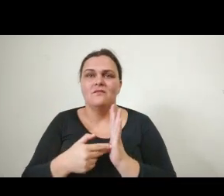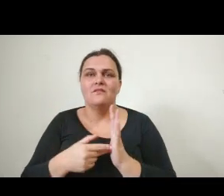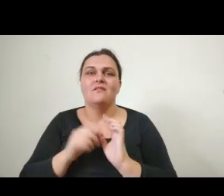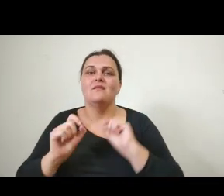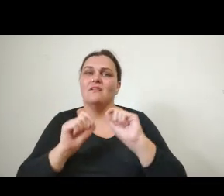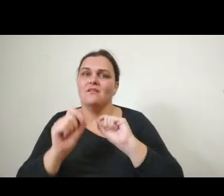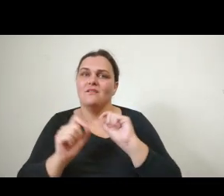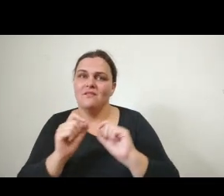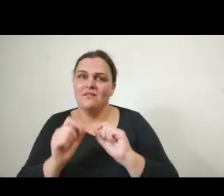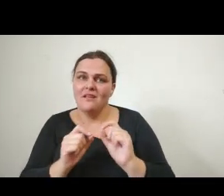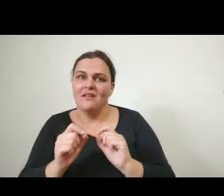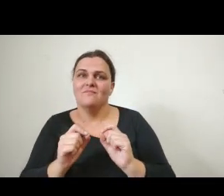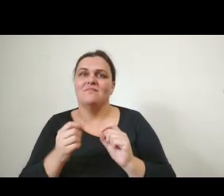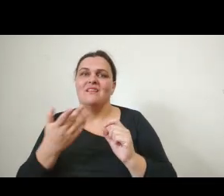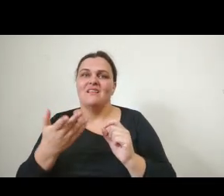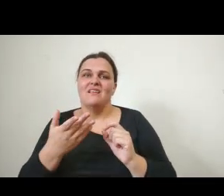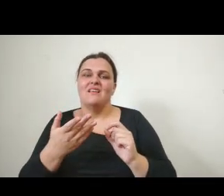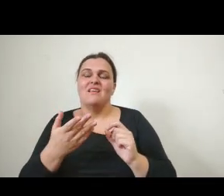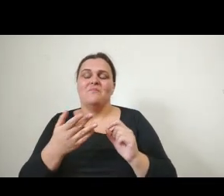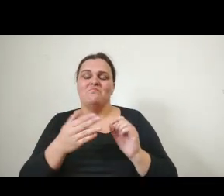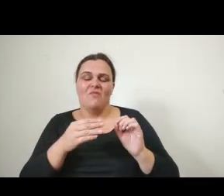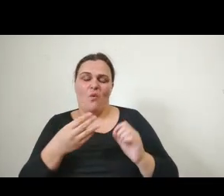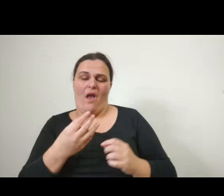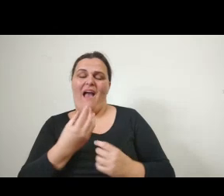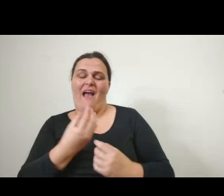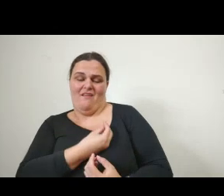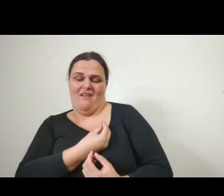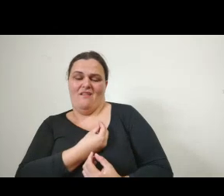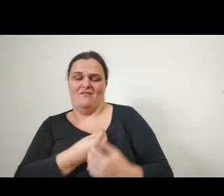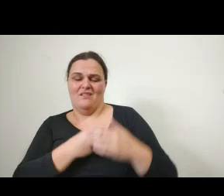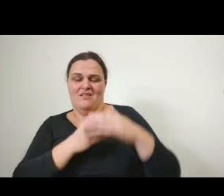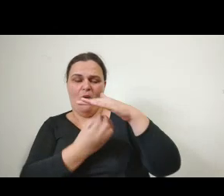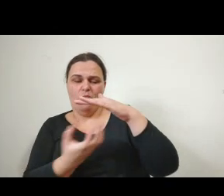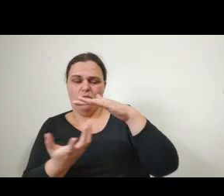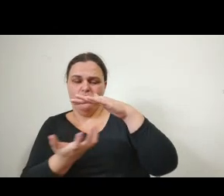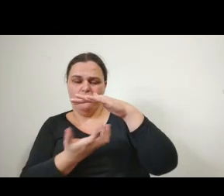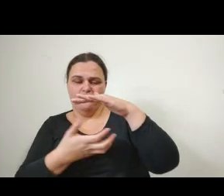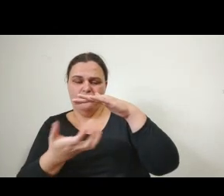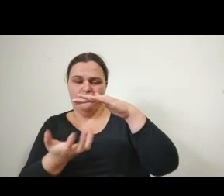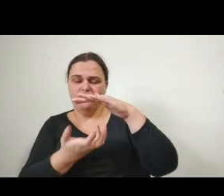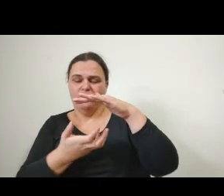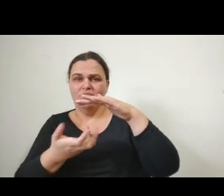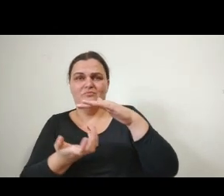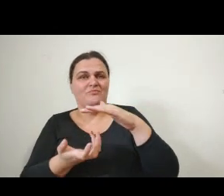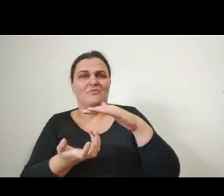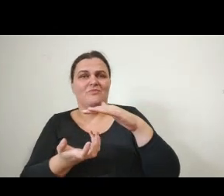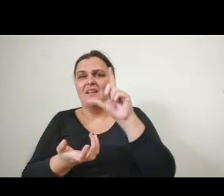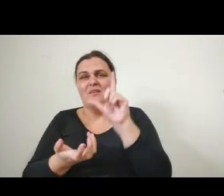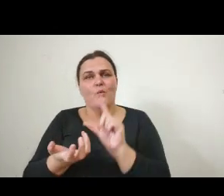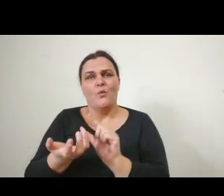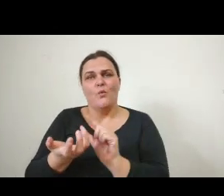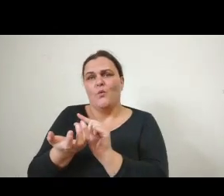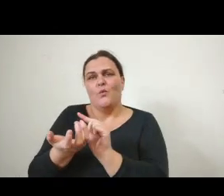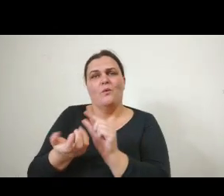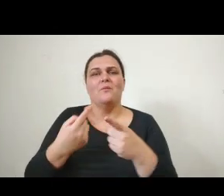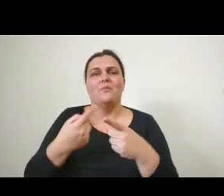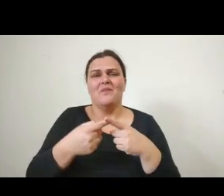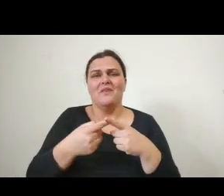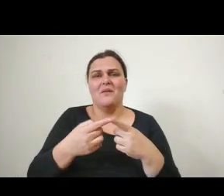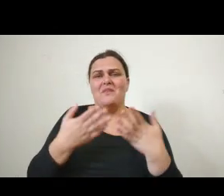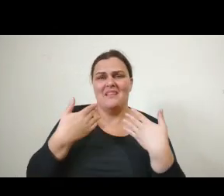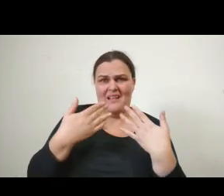da temperatura, inclusive com redução do pH do oceano, essas zooxantelas acabam